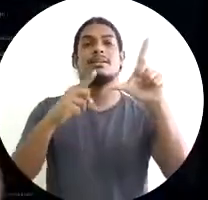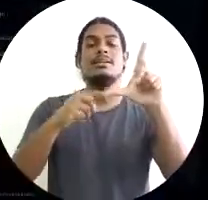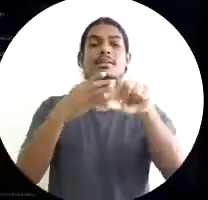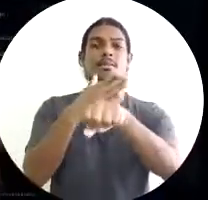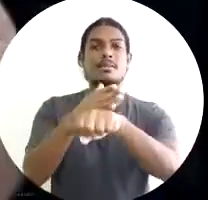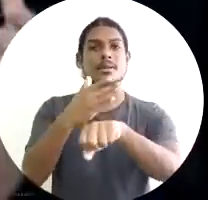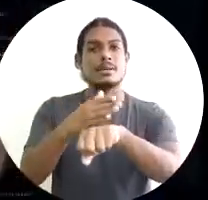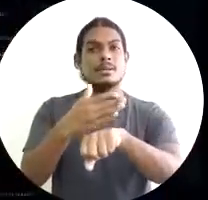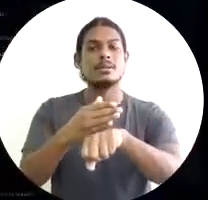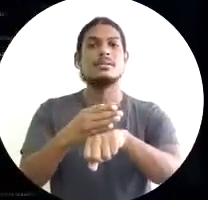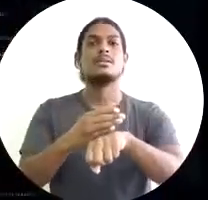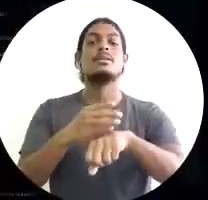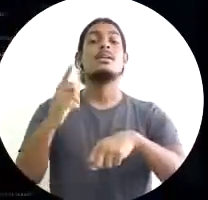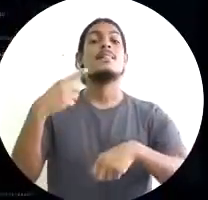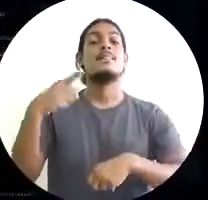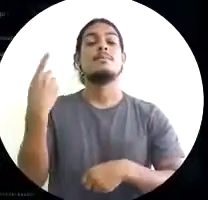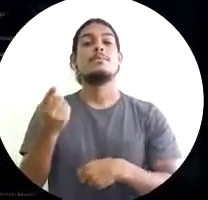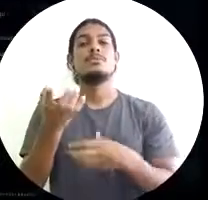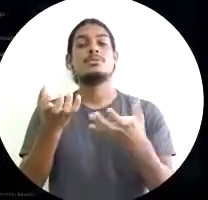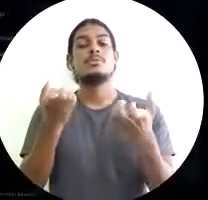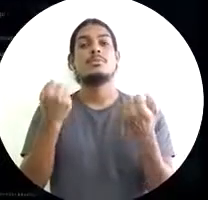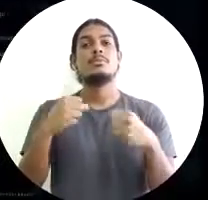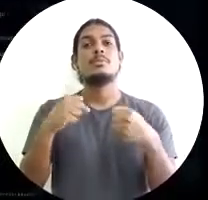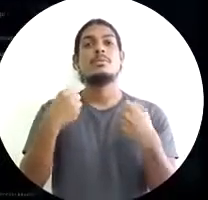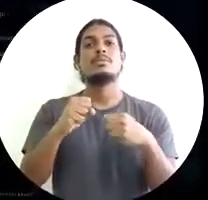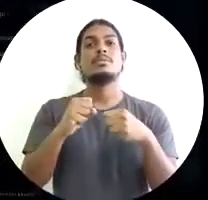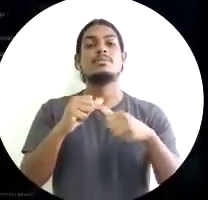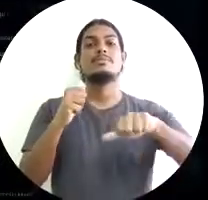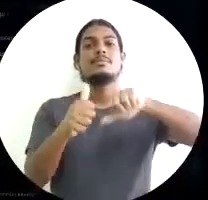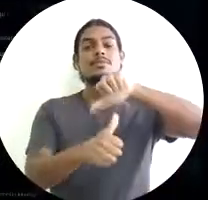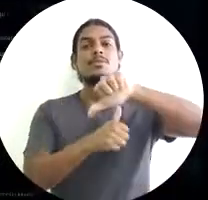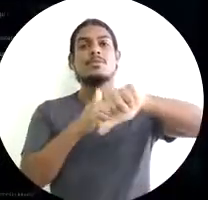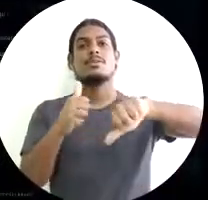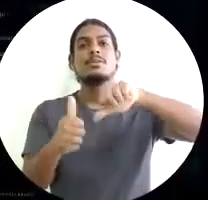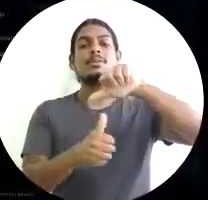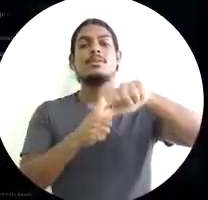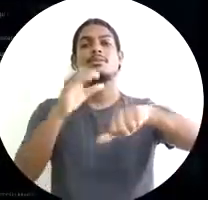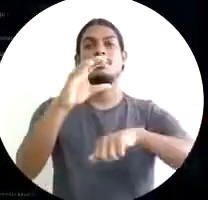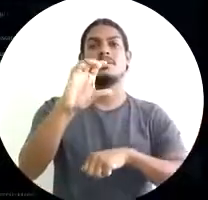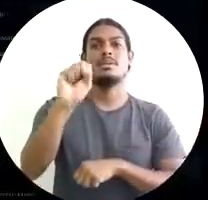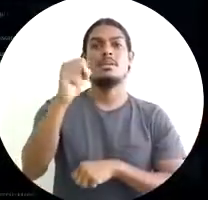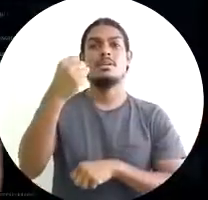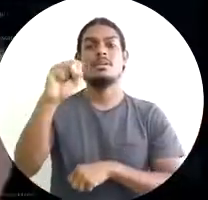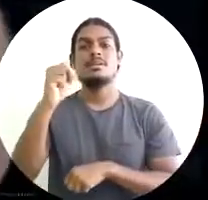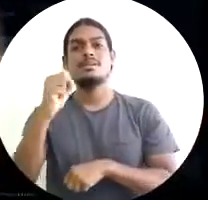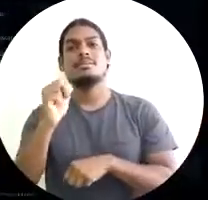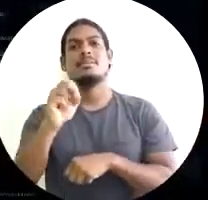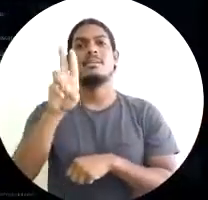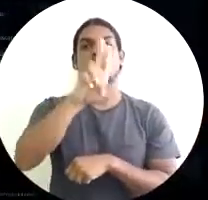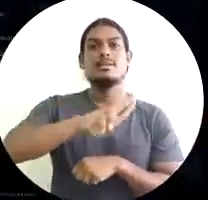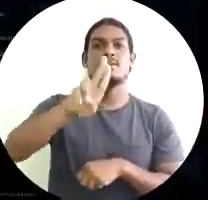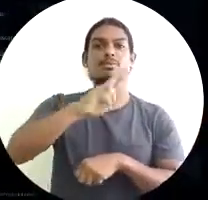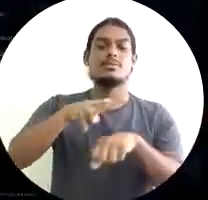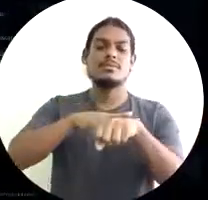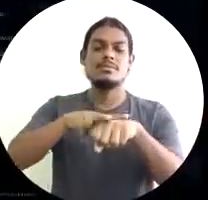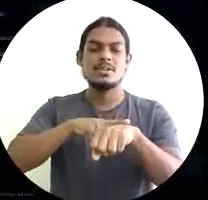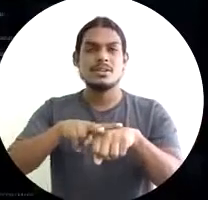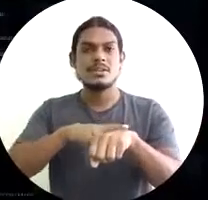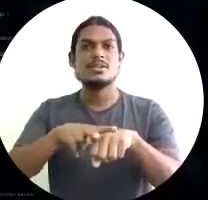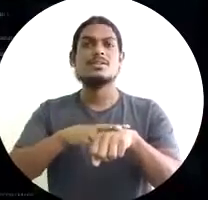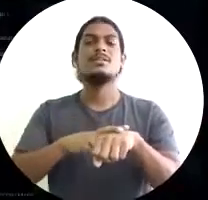repente, você muda e você altera o CSS e então ele fica verde, com letras